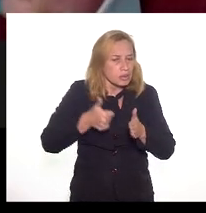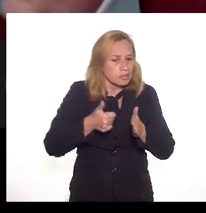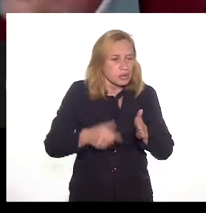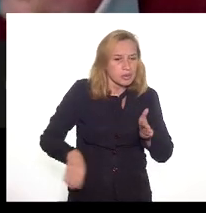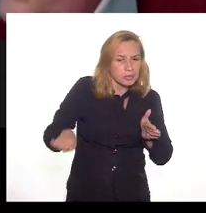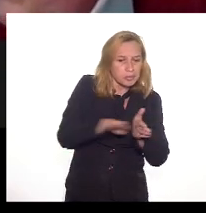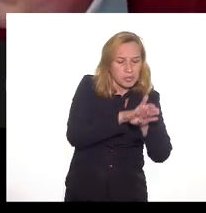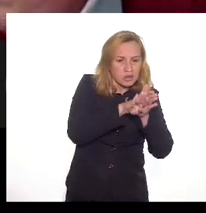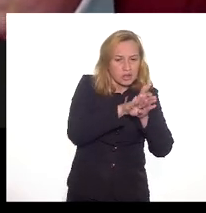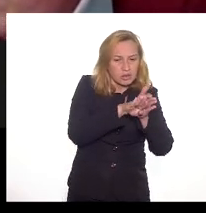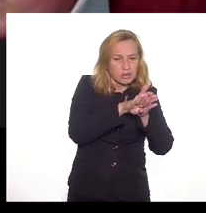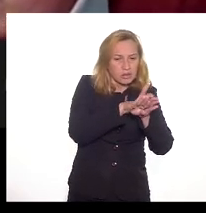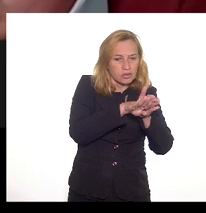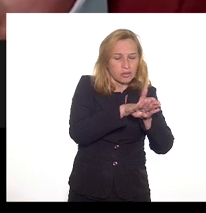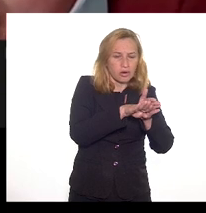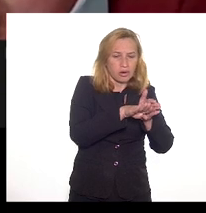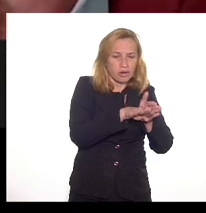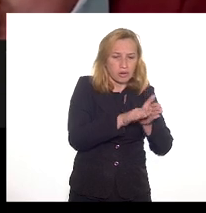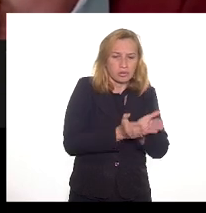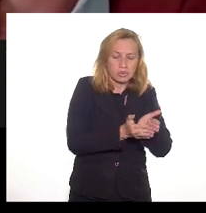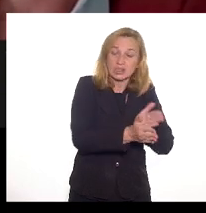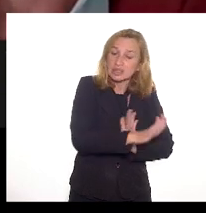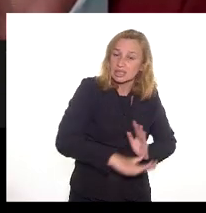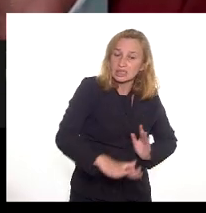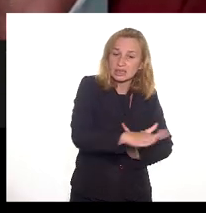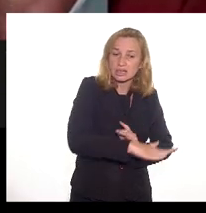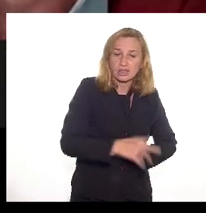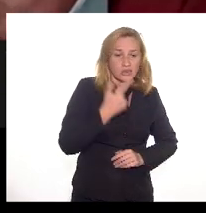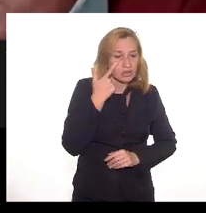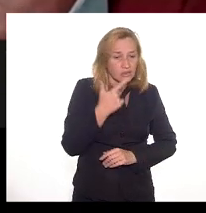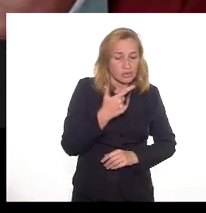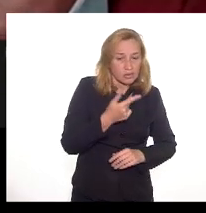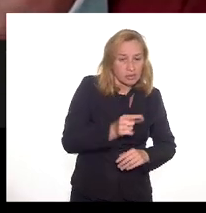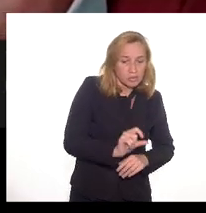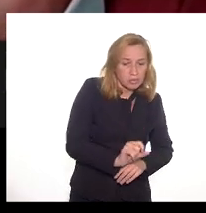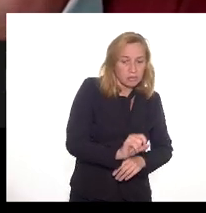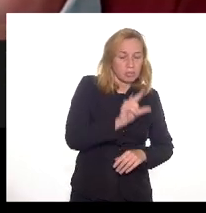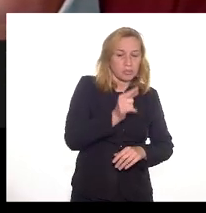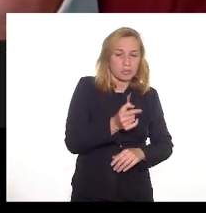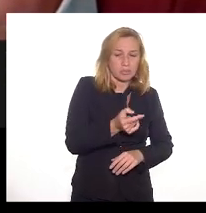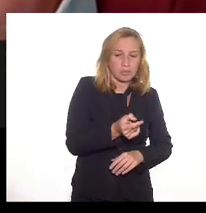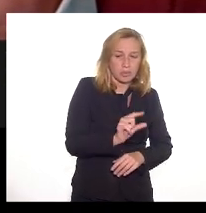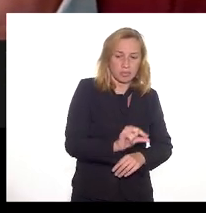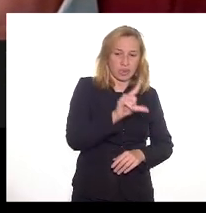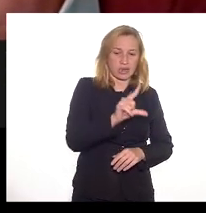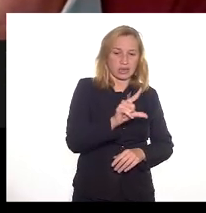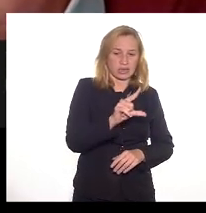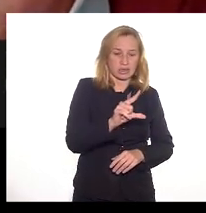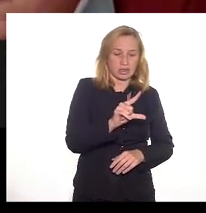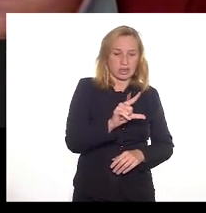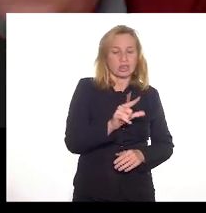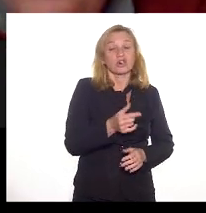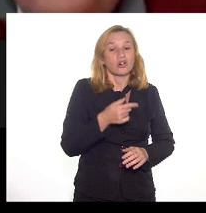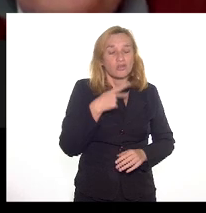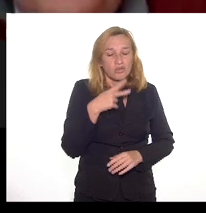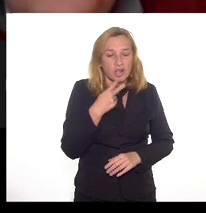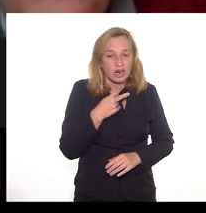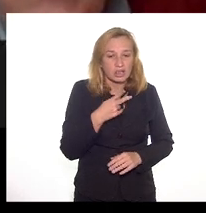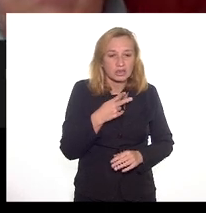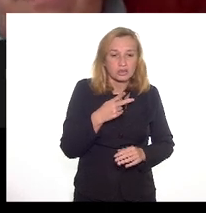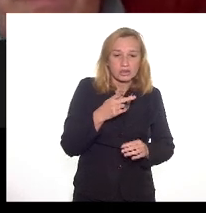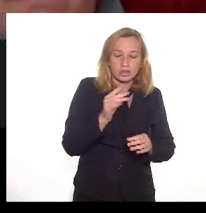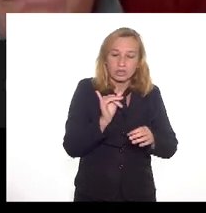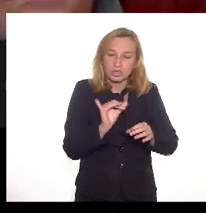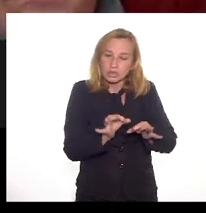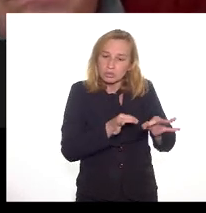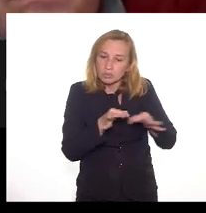desse campo, a gente vai ver que o declínio é até um pouquinho maior do que isso. Ou seja, estamos falando de